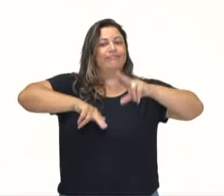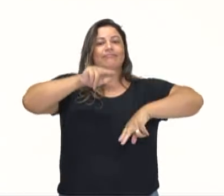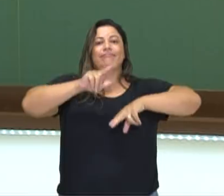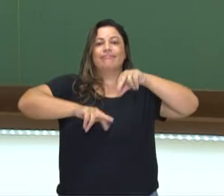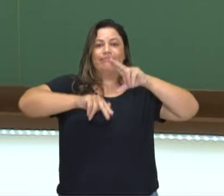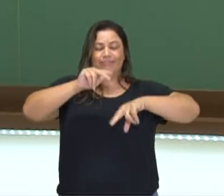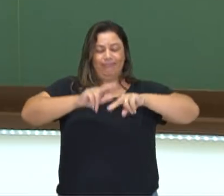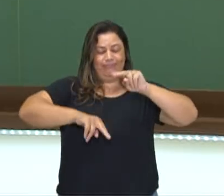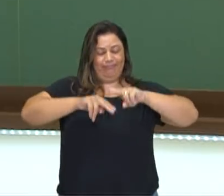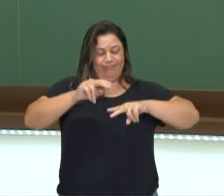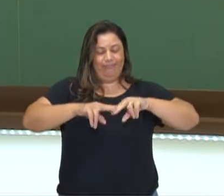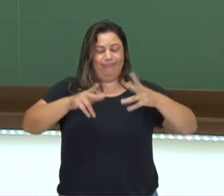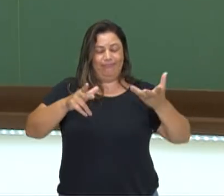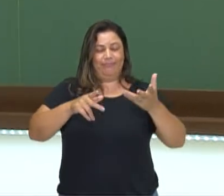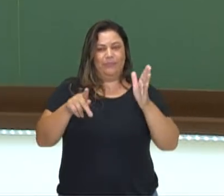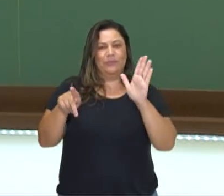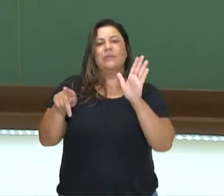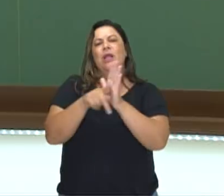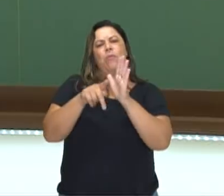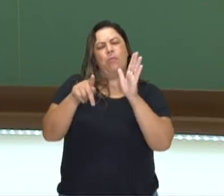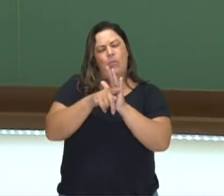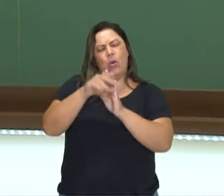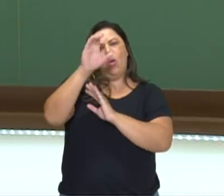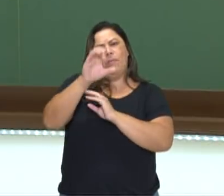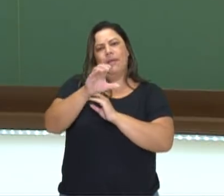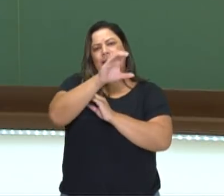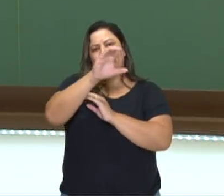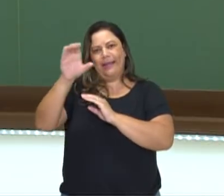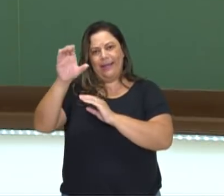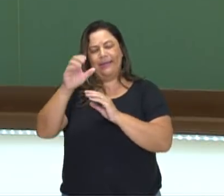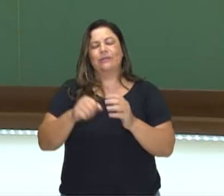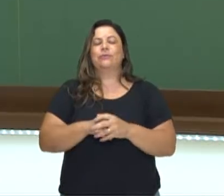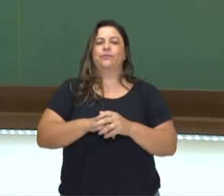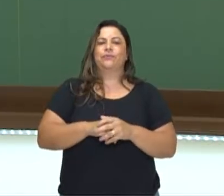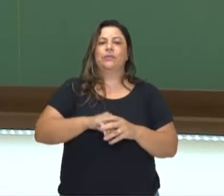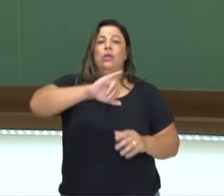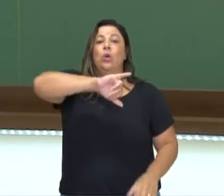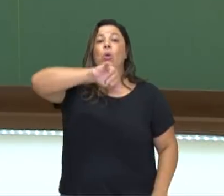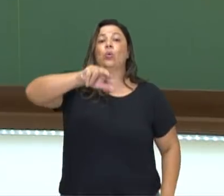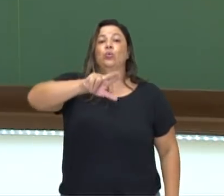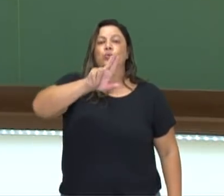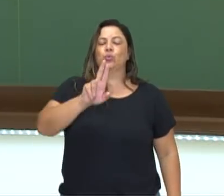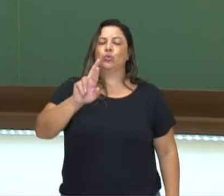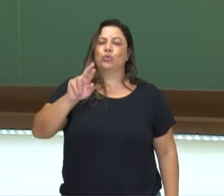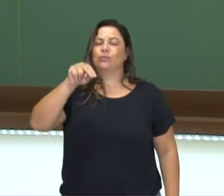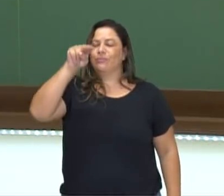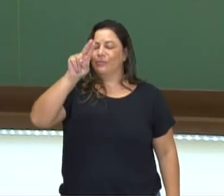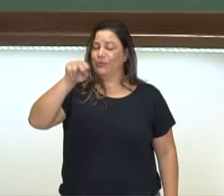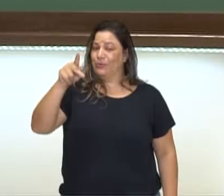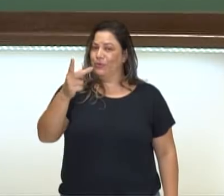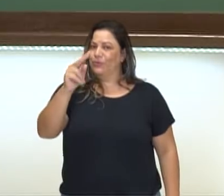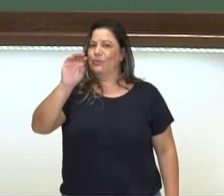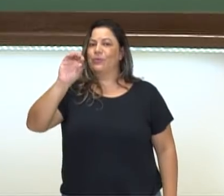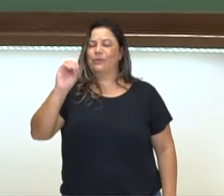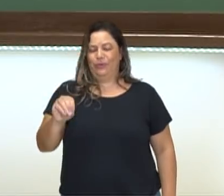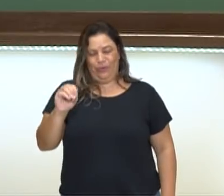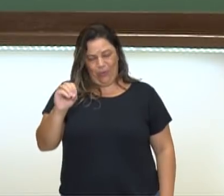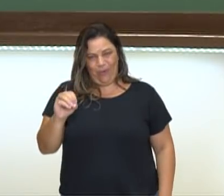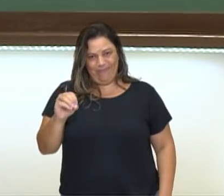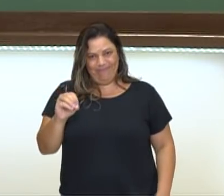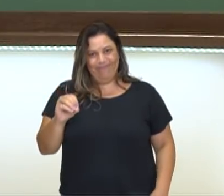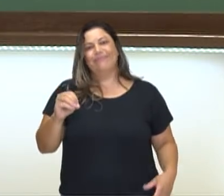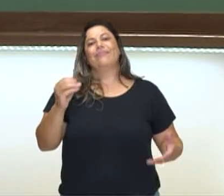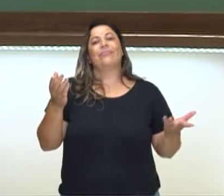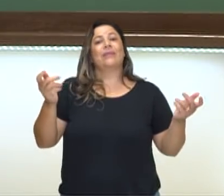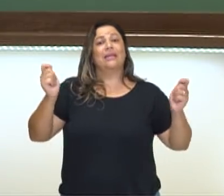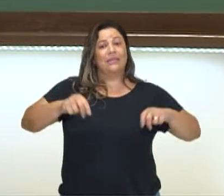ligação direta com o catolicismo. Festa junina, junho, já tem a ver com a origem antiga da festa junina, que é